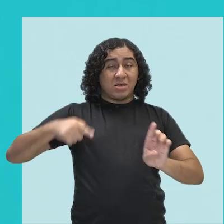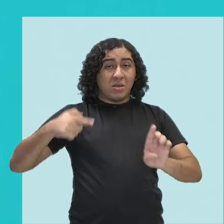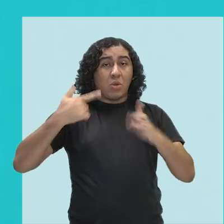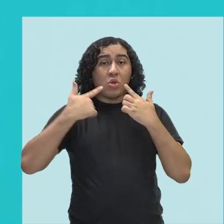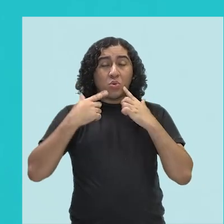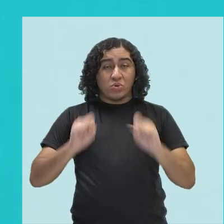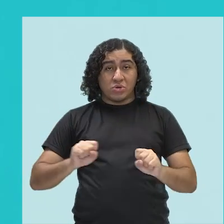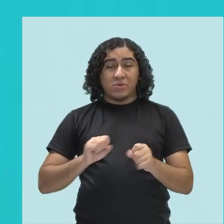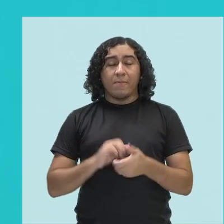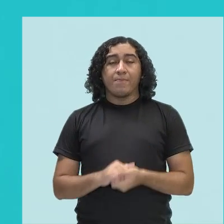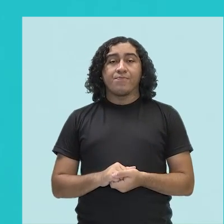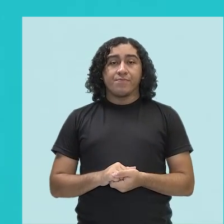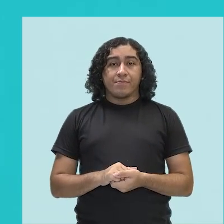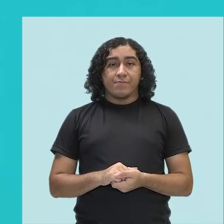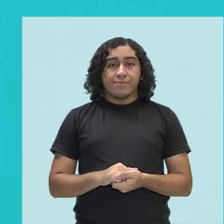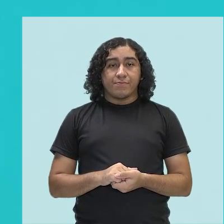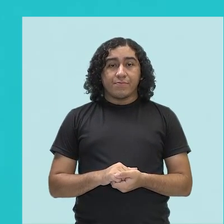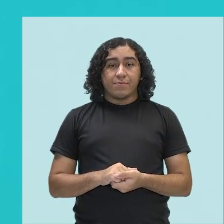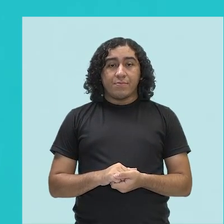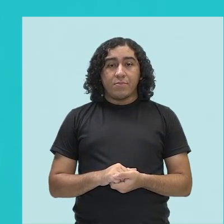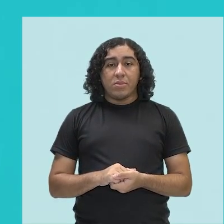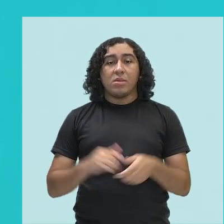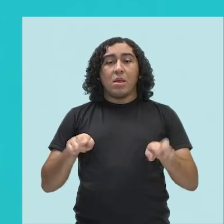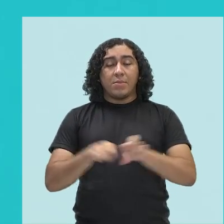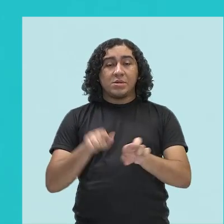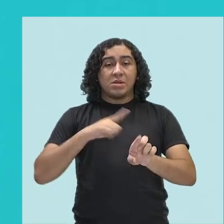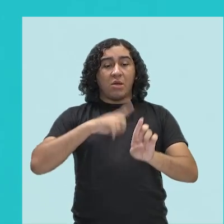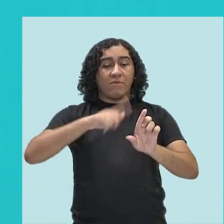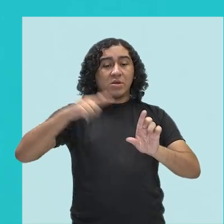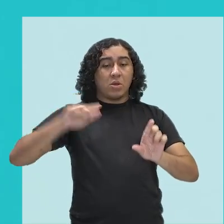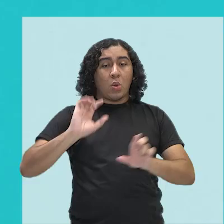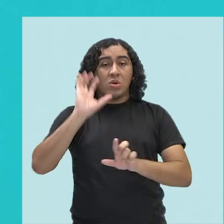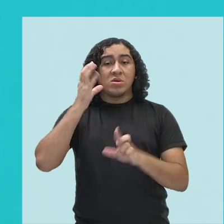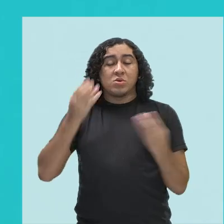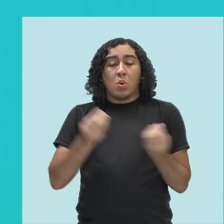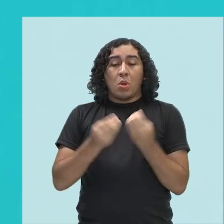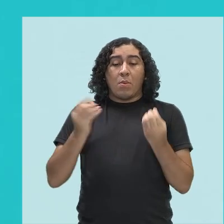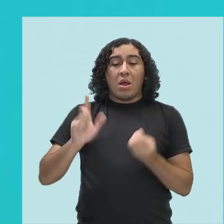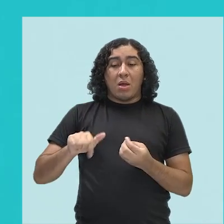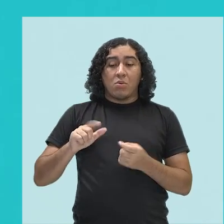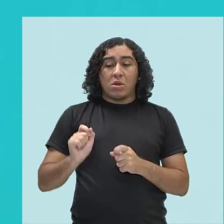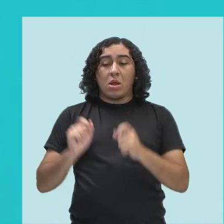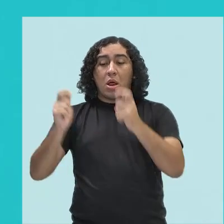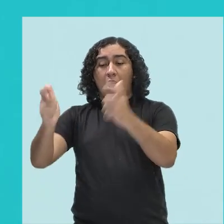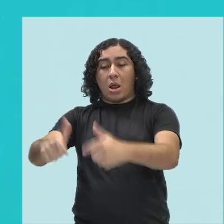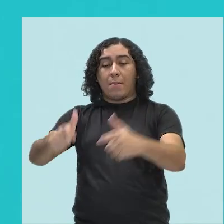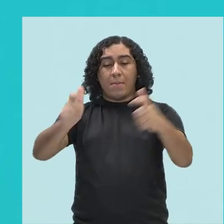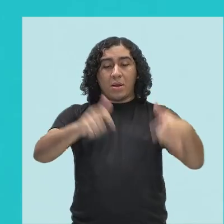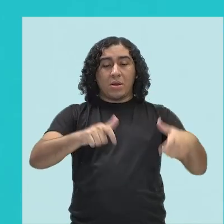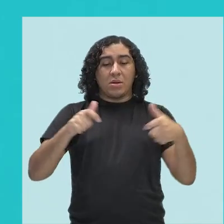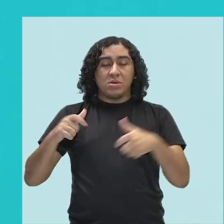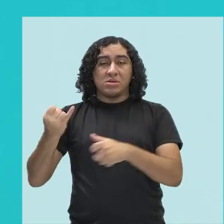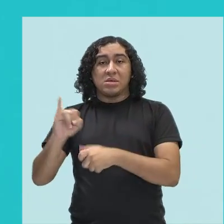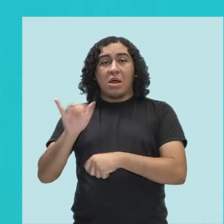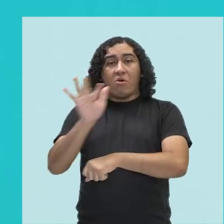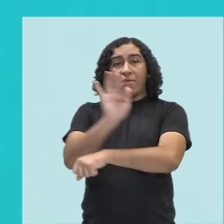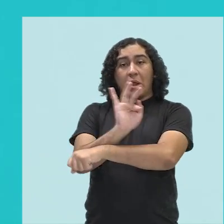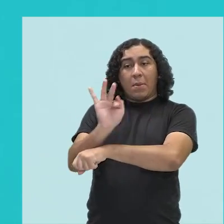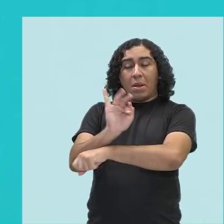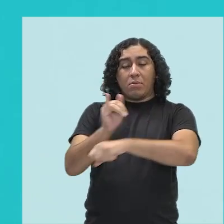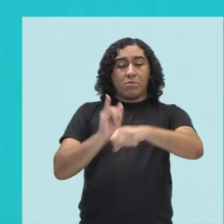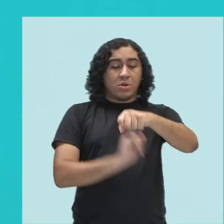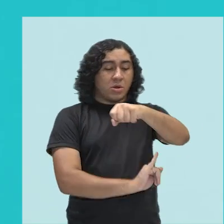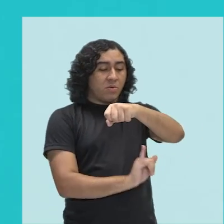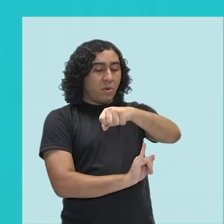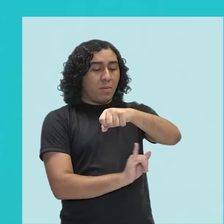variação, e ainda aquela variação que acontece de acordo com o ambiente, né? Se é um ambiente mais formal, um ambiente